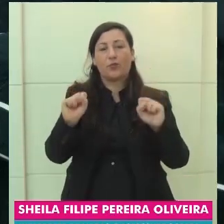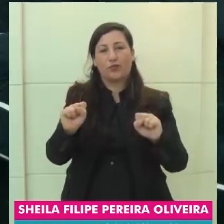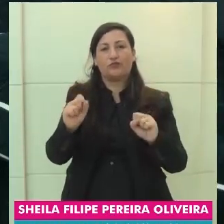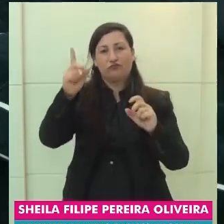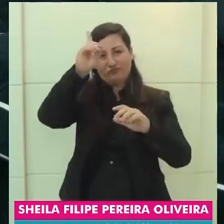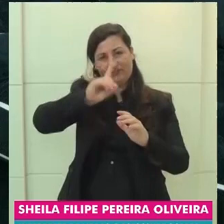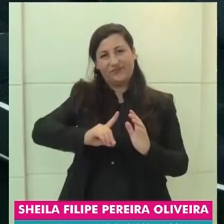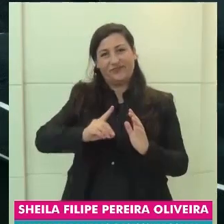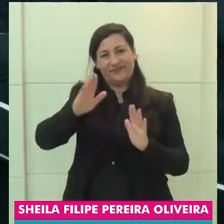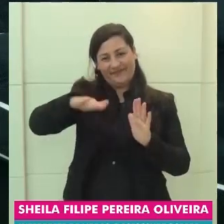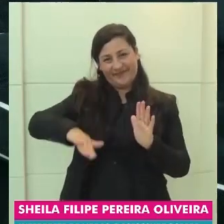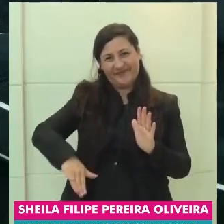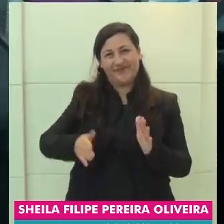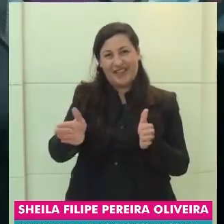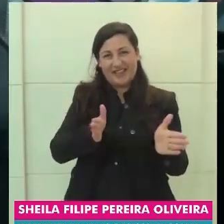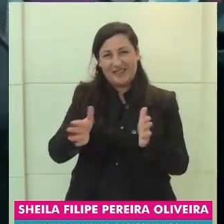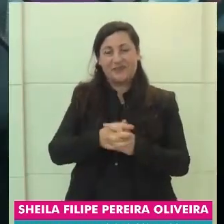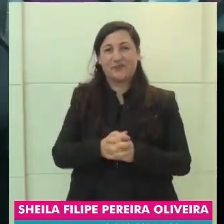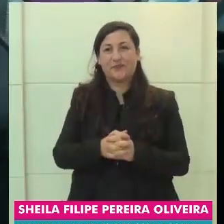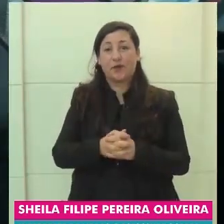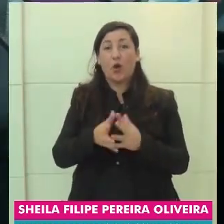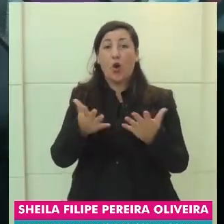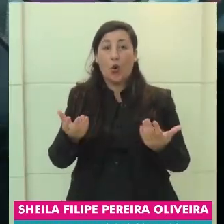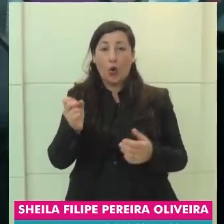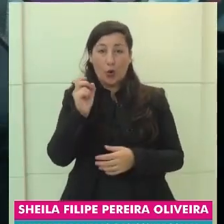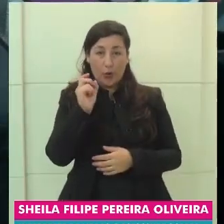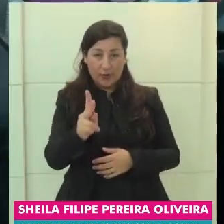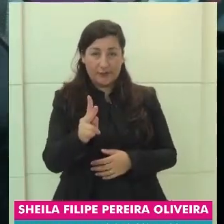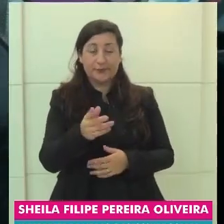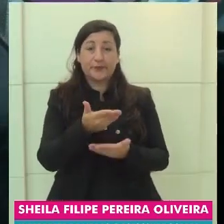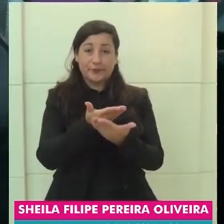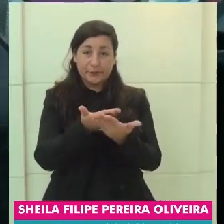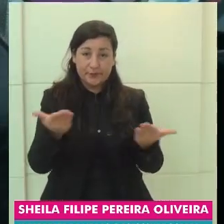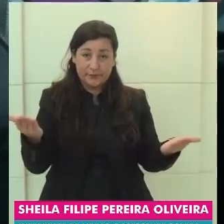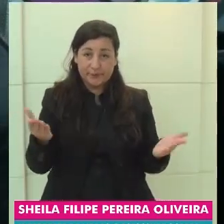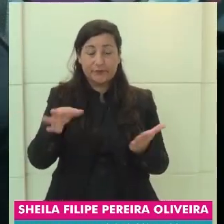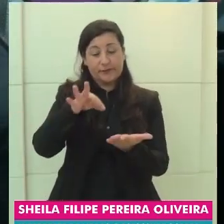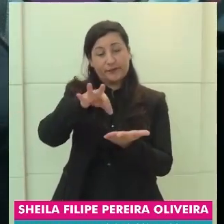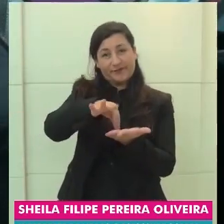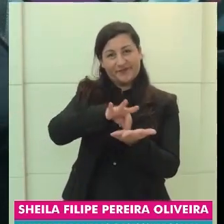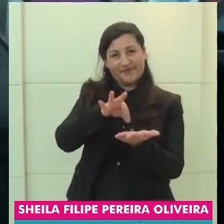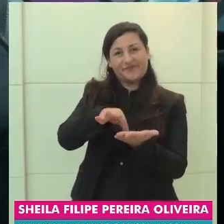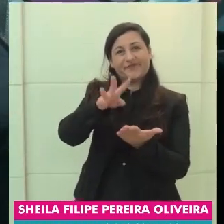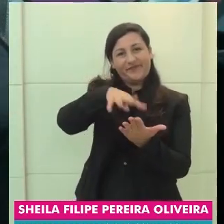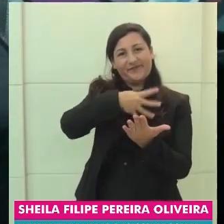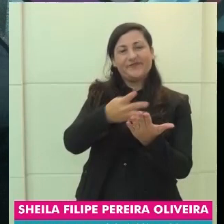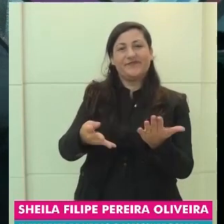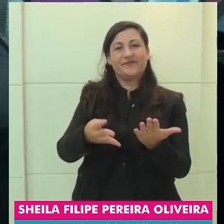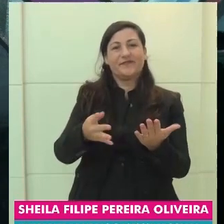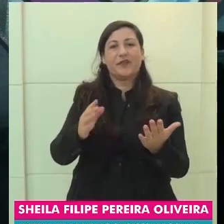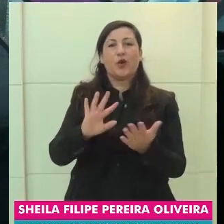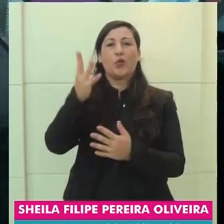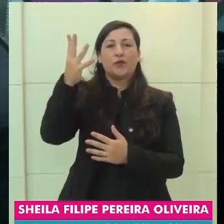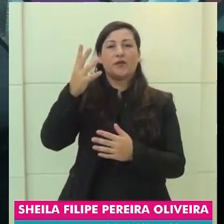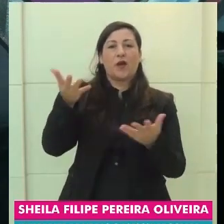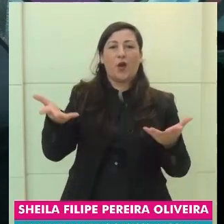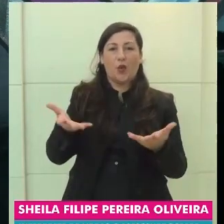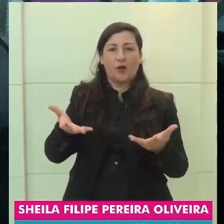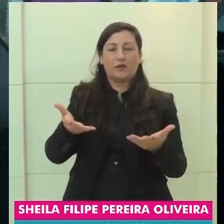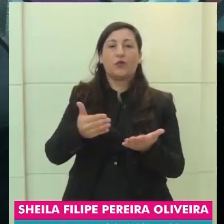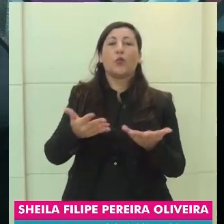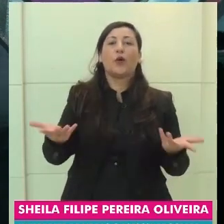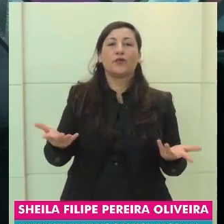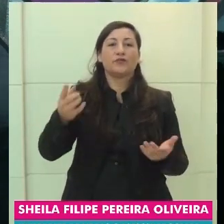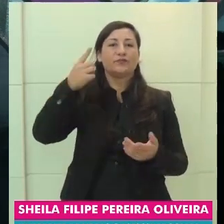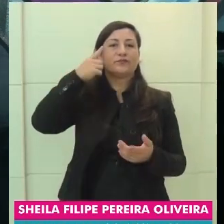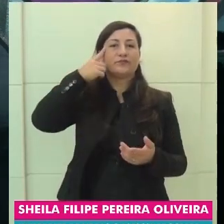Muito bom. Gente, cartelas disponíveis aí para o bingo, que acontece neste sábado, às 20 horas, lá